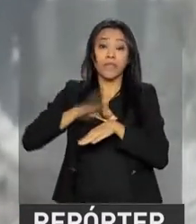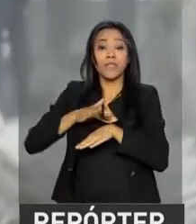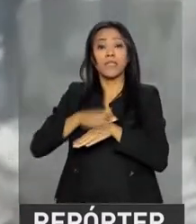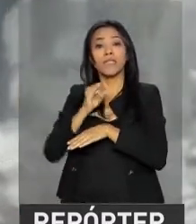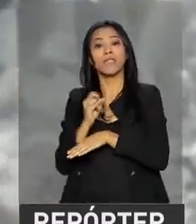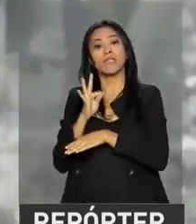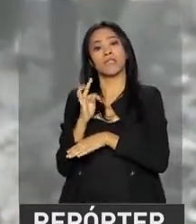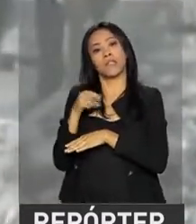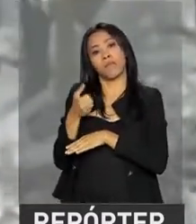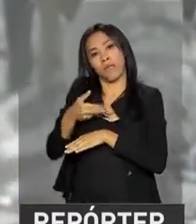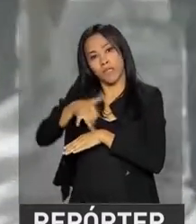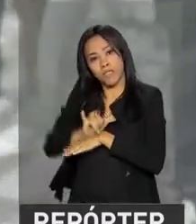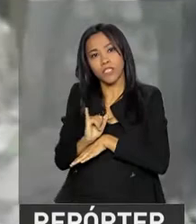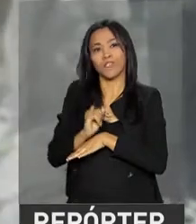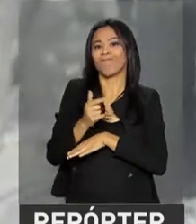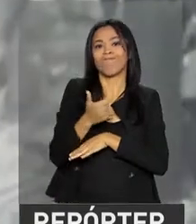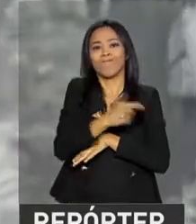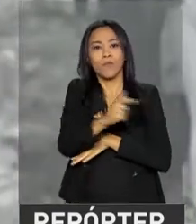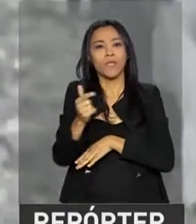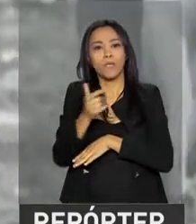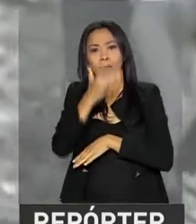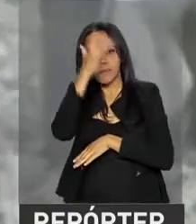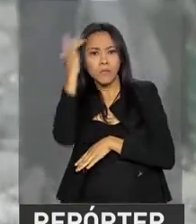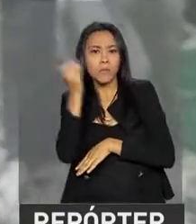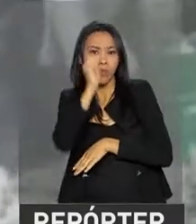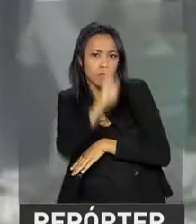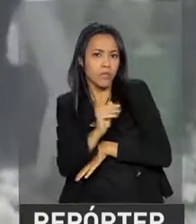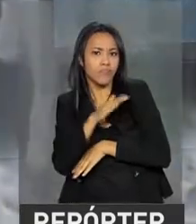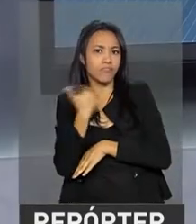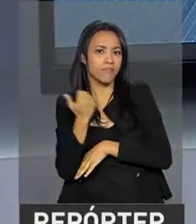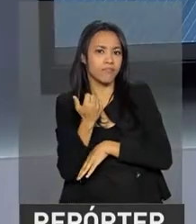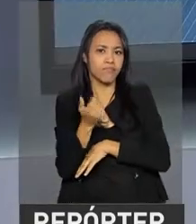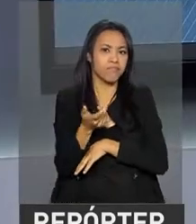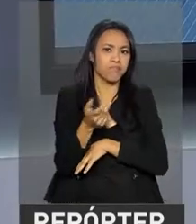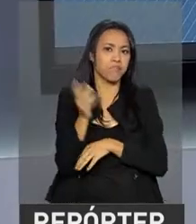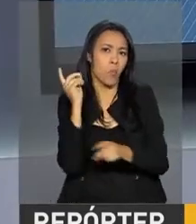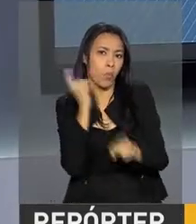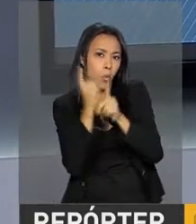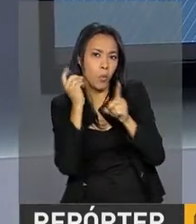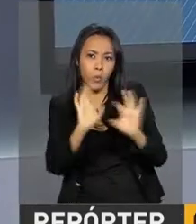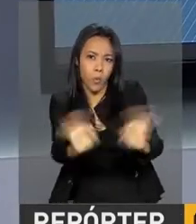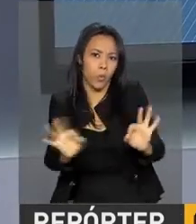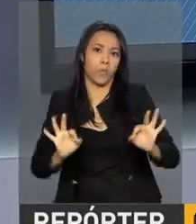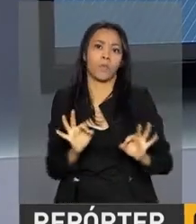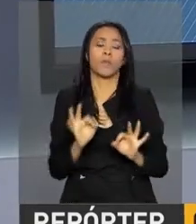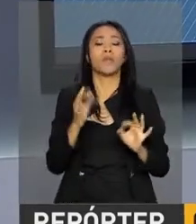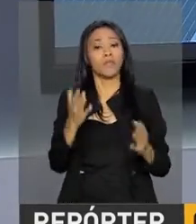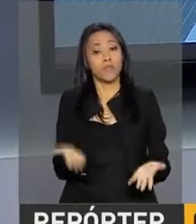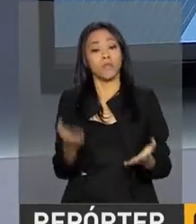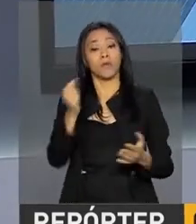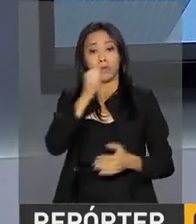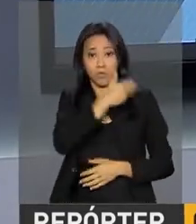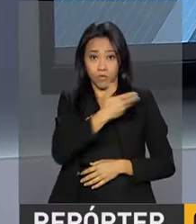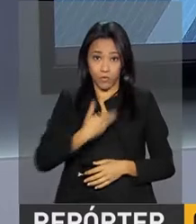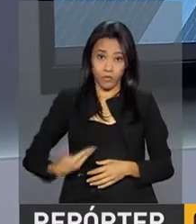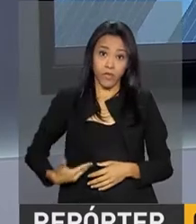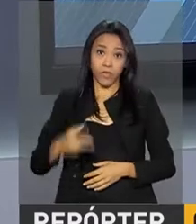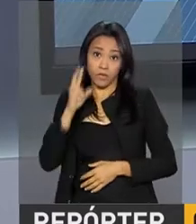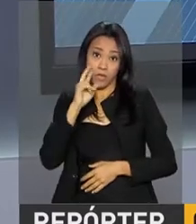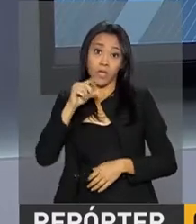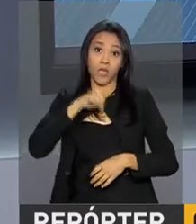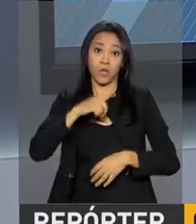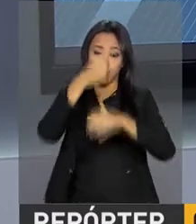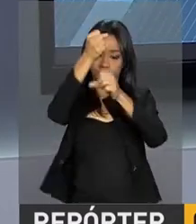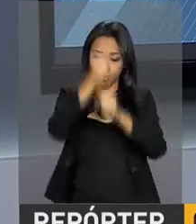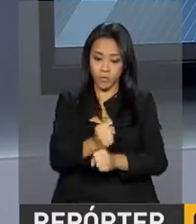o momento não há registro de brasileiros entre as vítimas o governo segue acompanhando a situação por meio do consulado geral do brasil